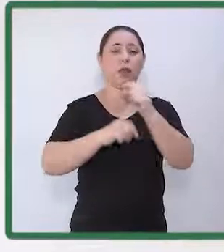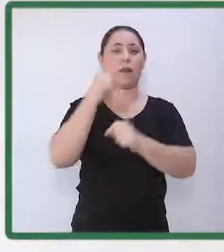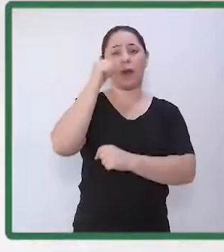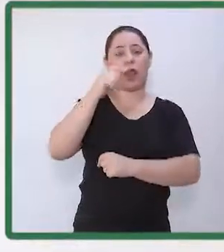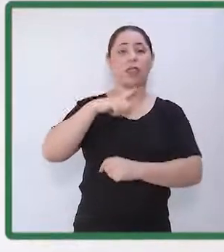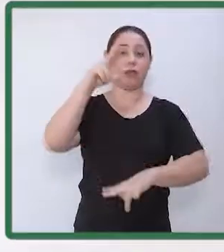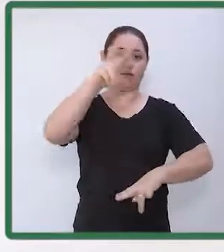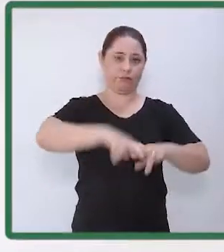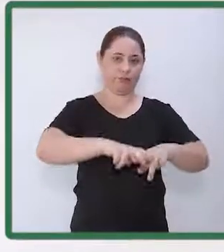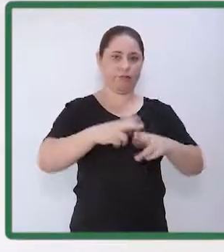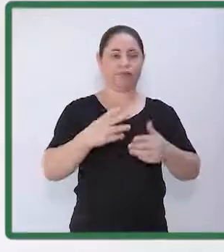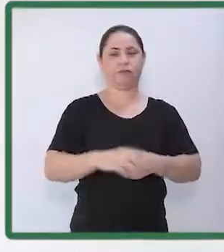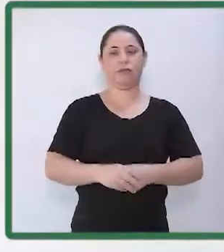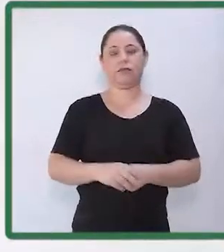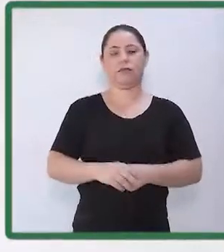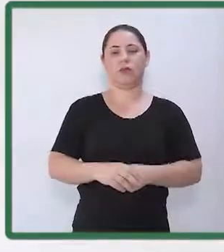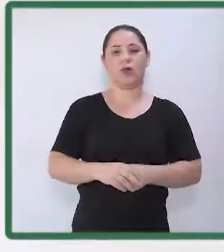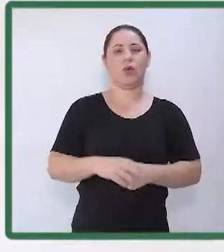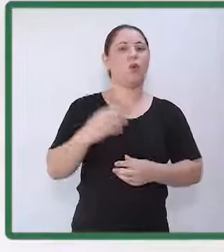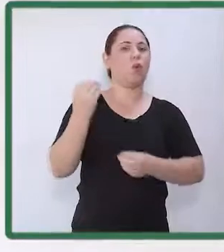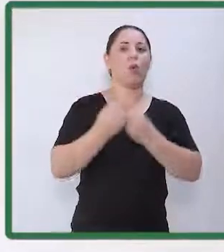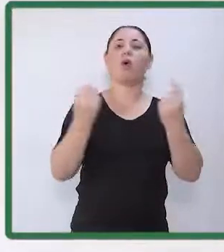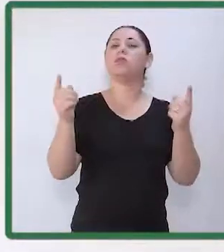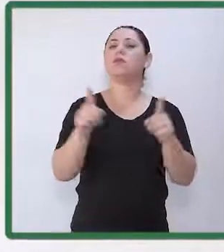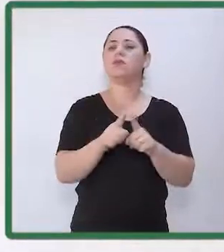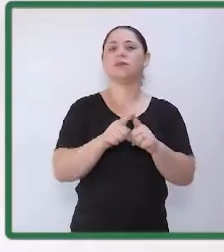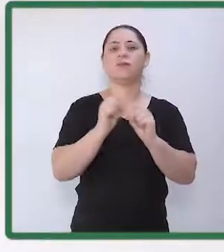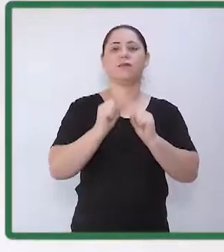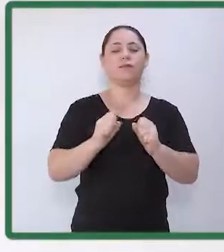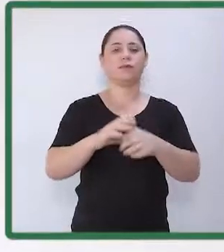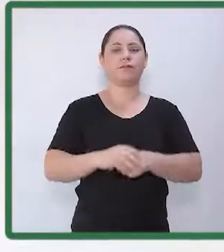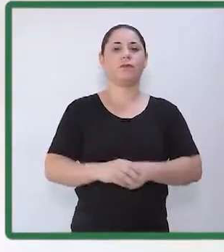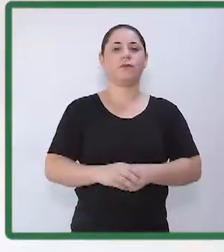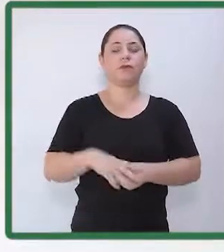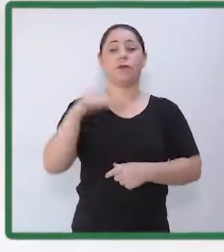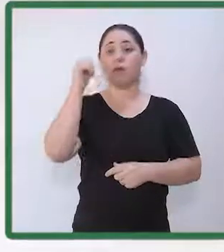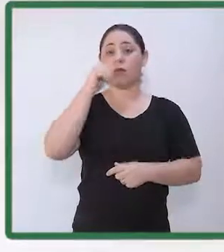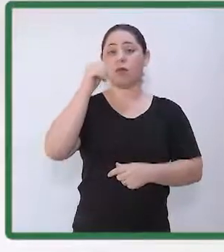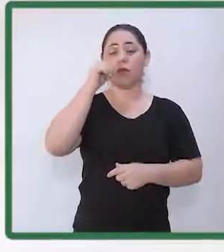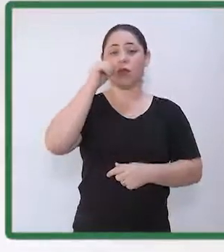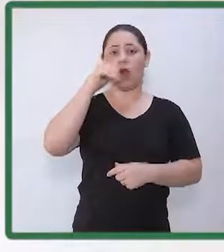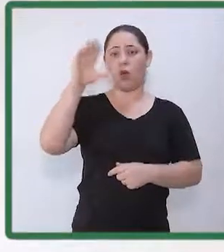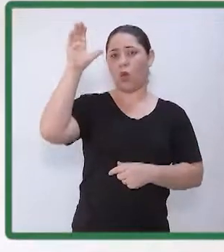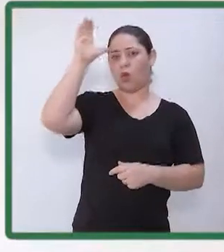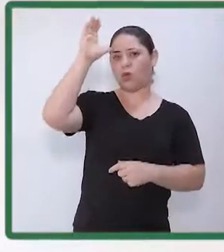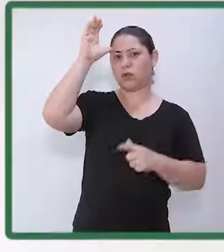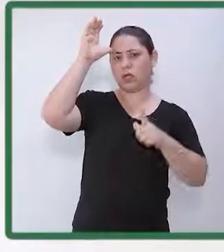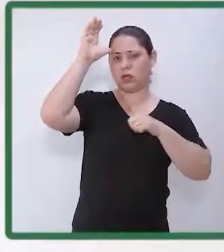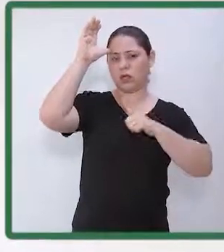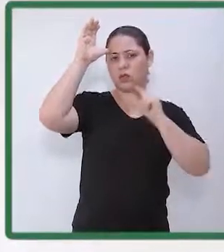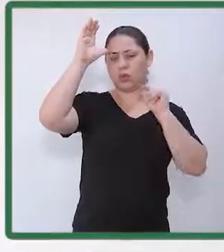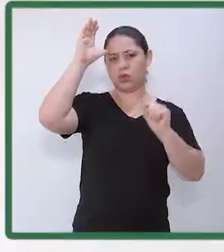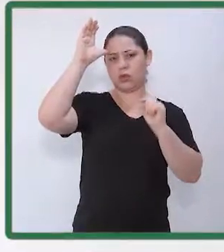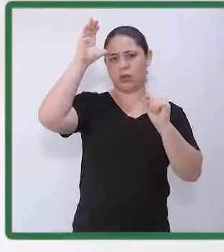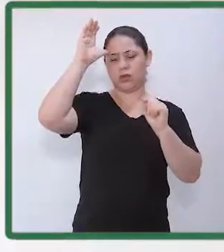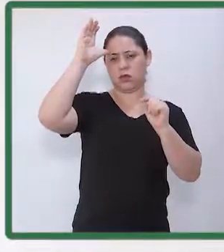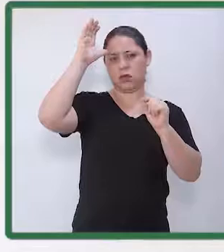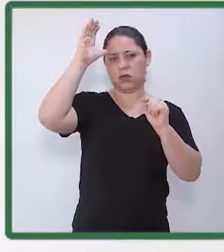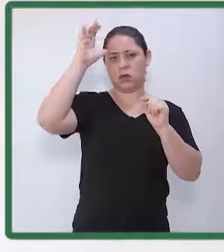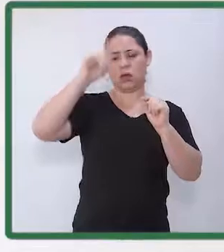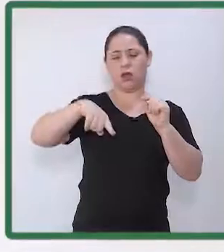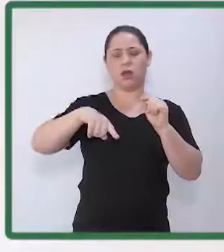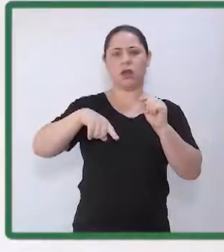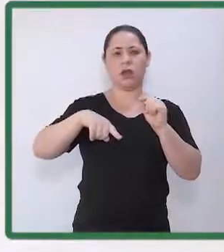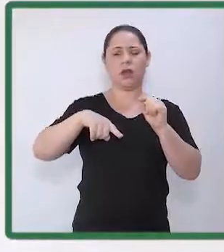para que a mulher tenha esse assento. Quanto a poder também as mulheres estarem conscientes, quanto